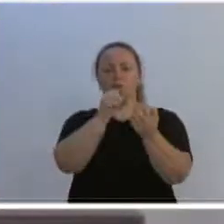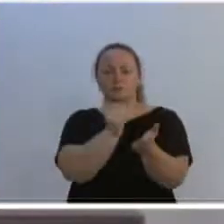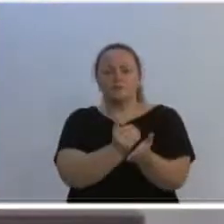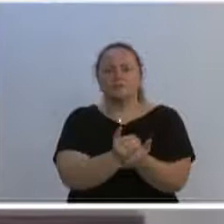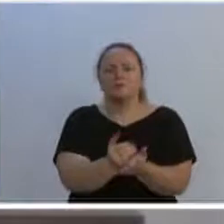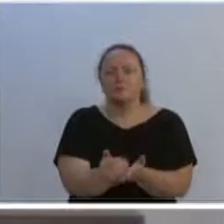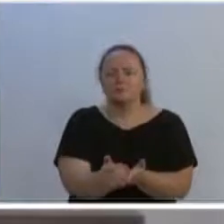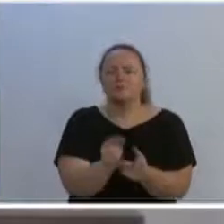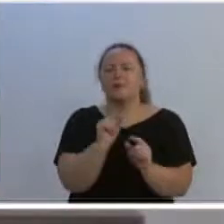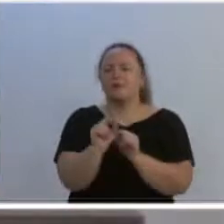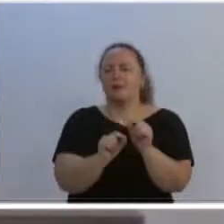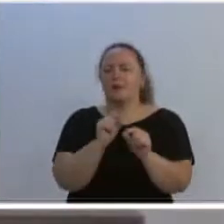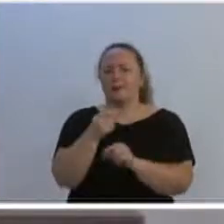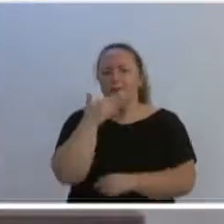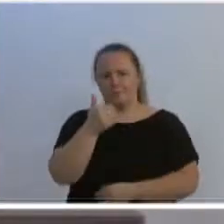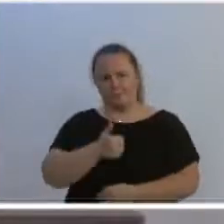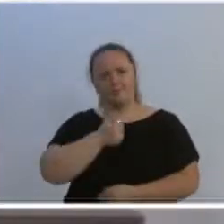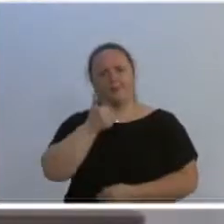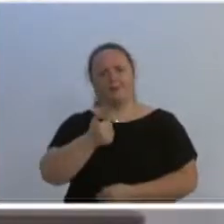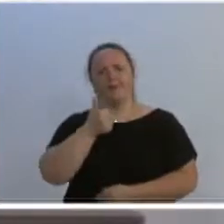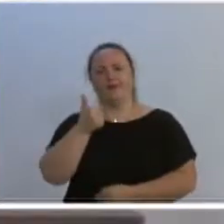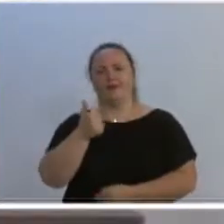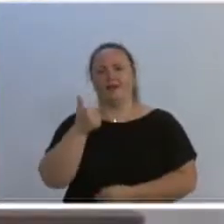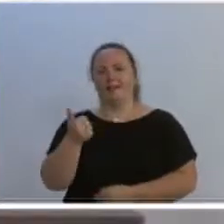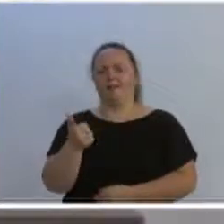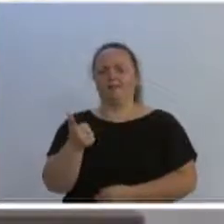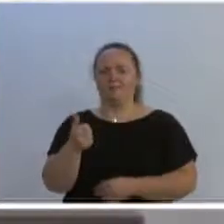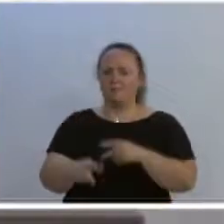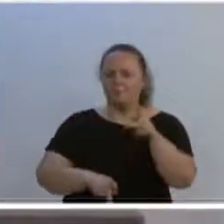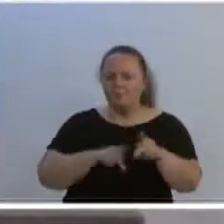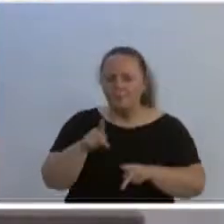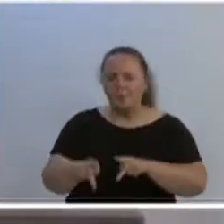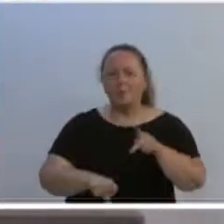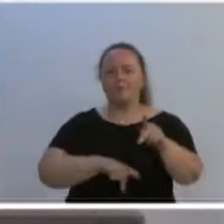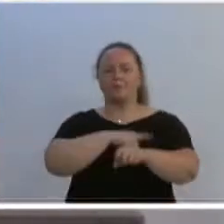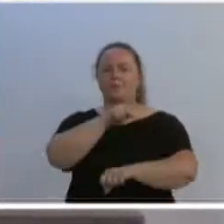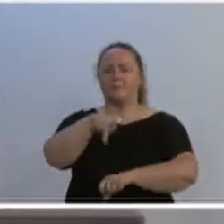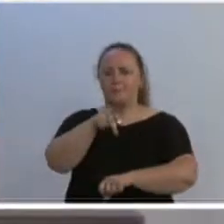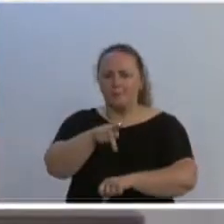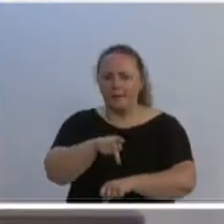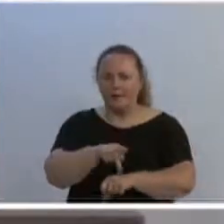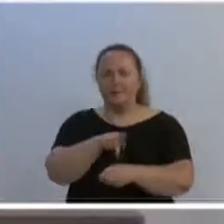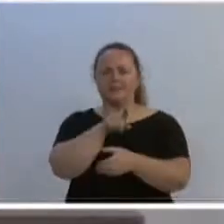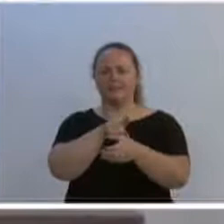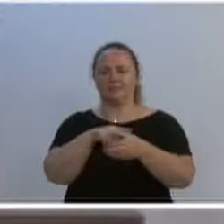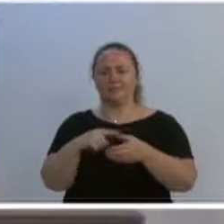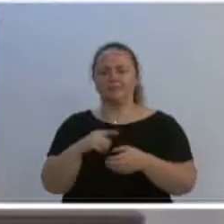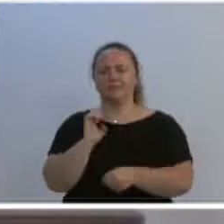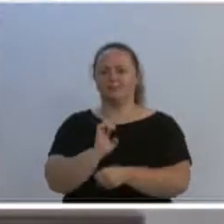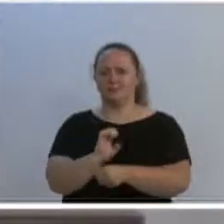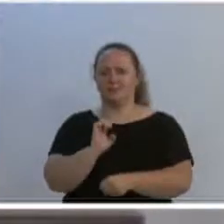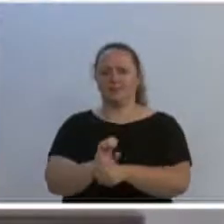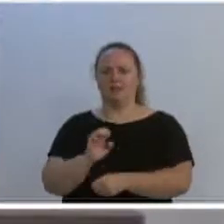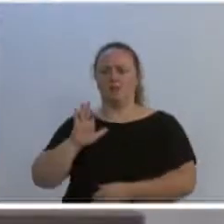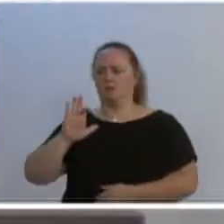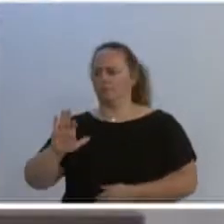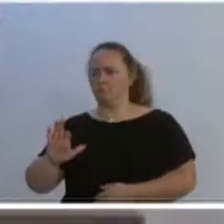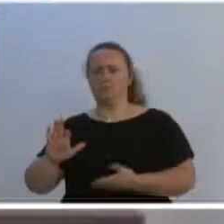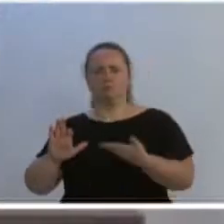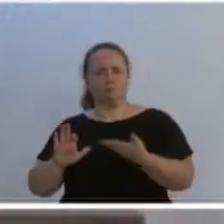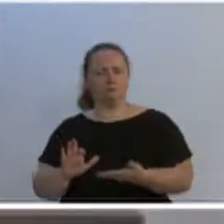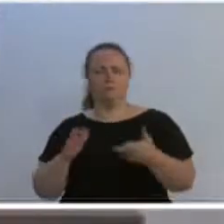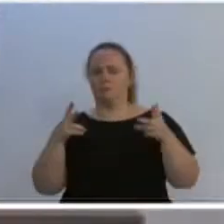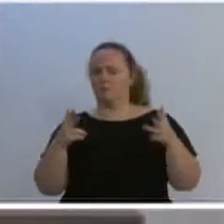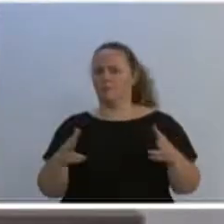nenhuma, de melhorar as condições do nosso país, da nossa cidade, do nosso estado. O presidente Lula não fez diferente, com um único